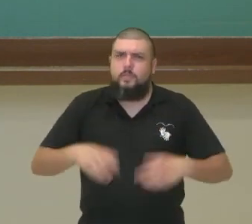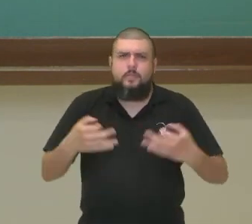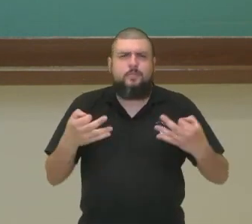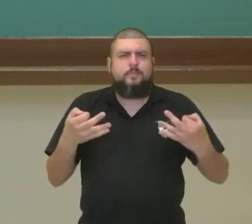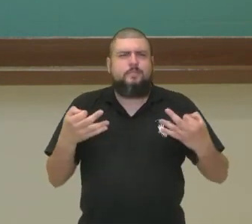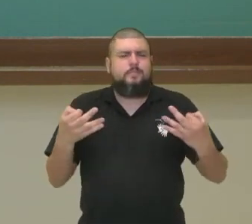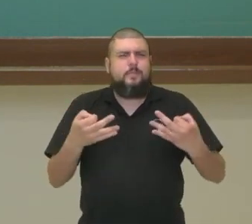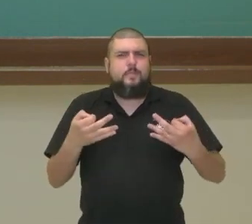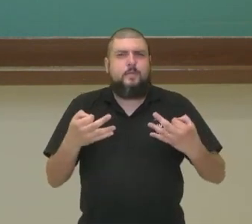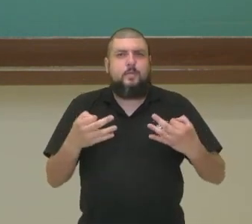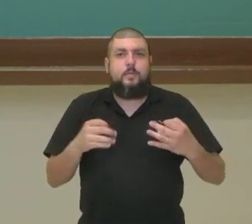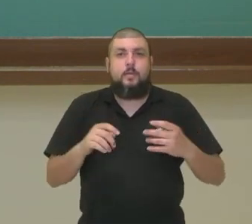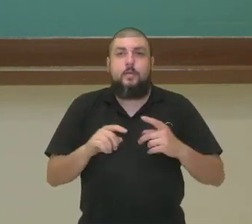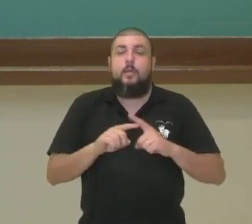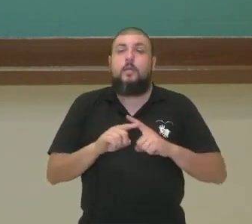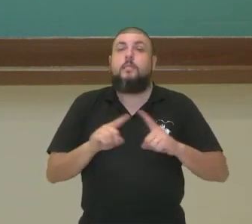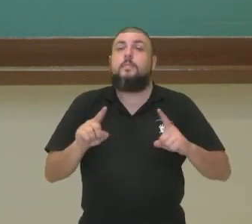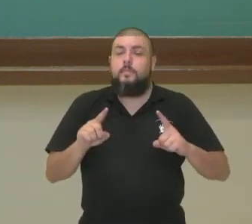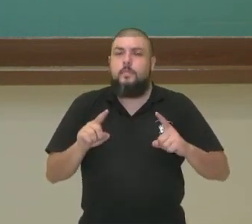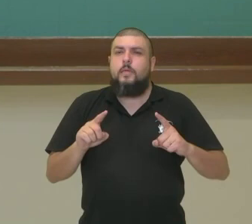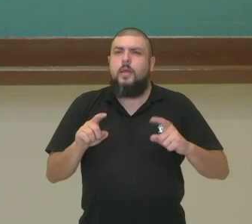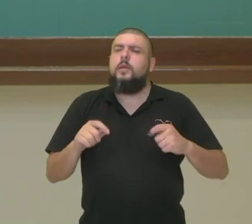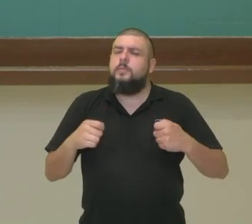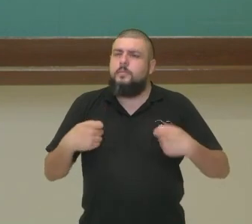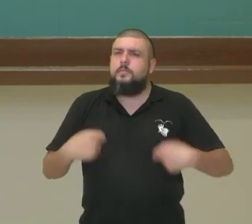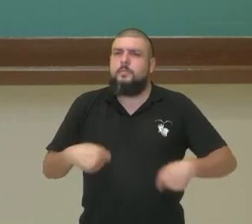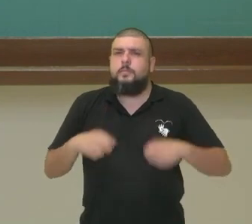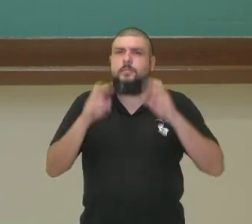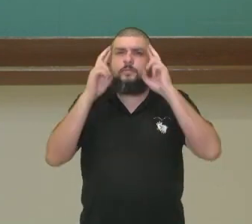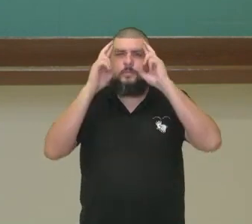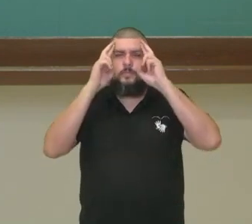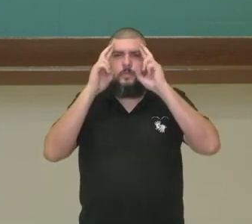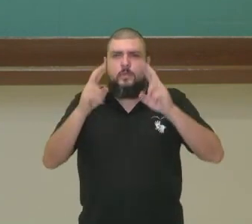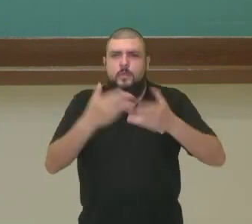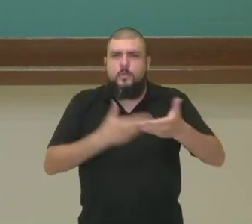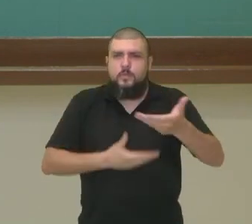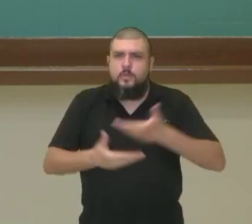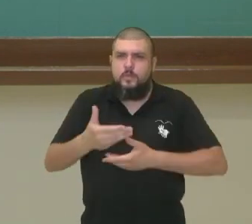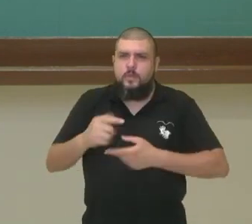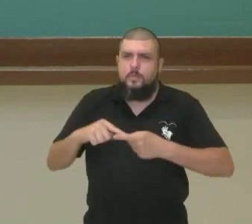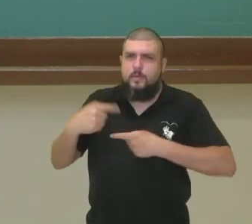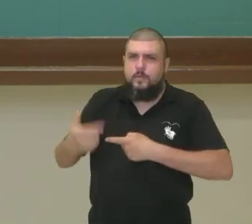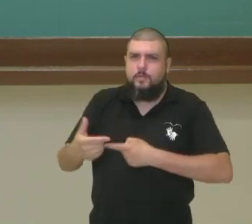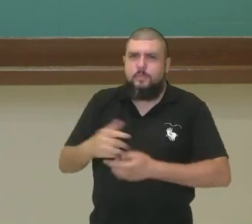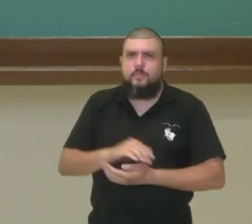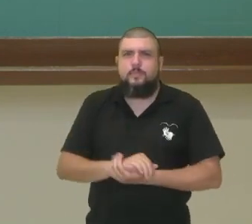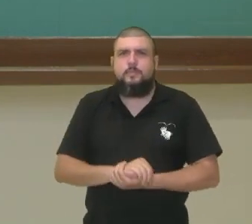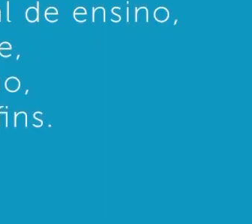perfeito, mas se não puder ser amor, seja pelo menos respeito. Até a próxima aula!